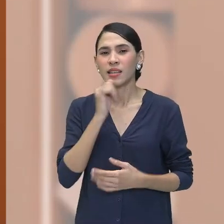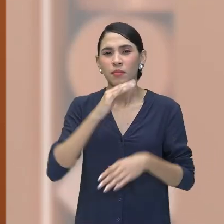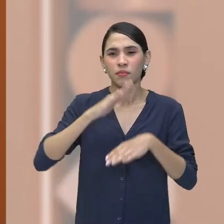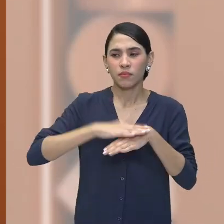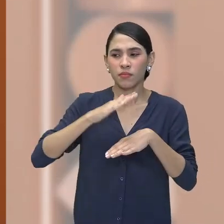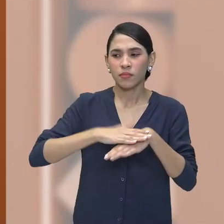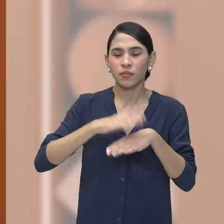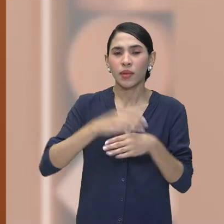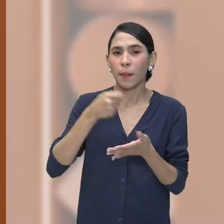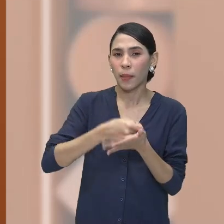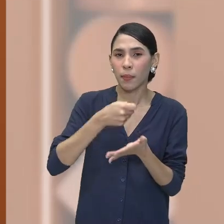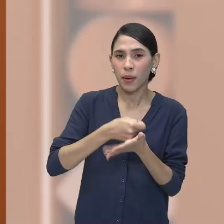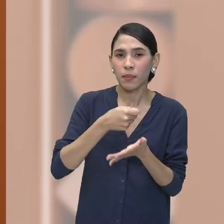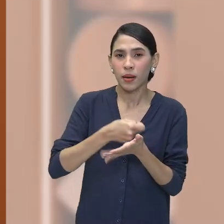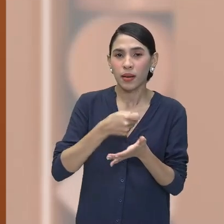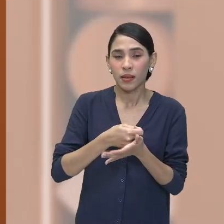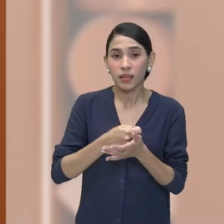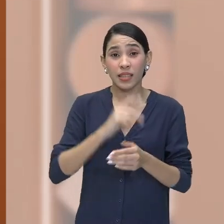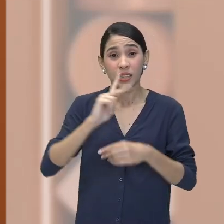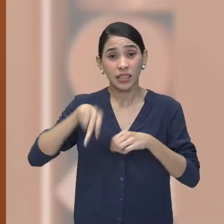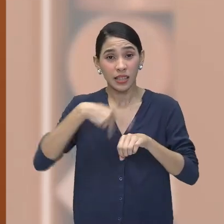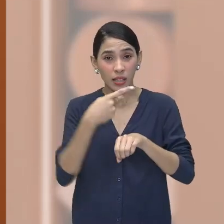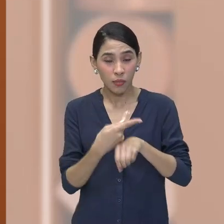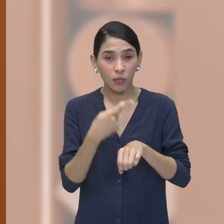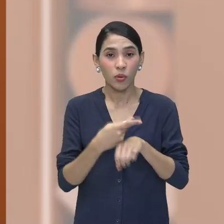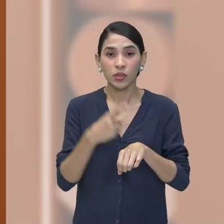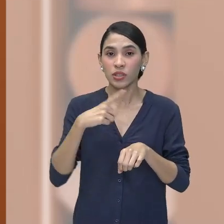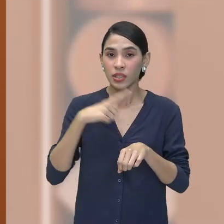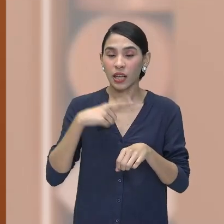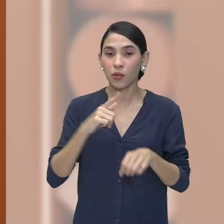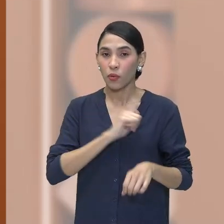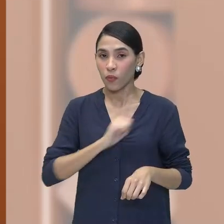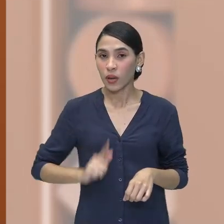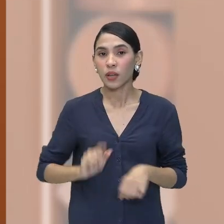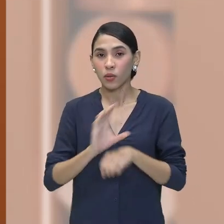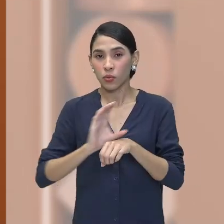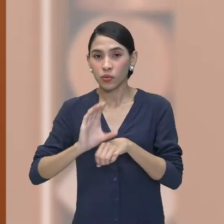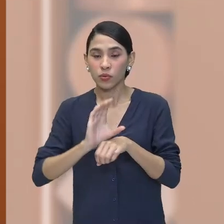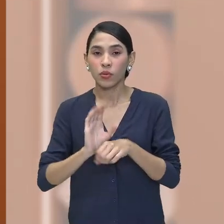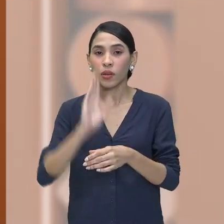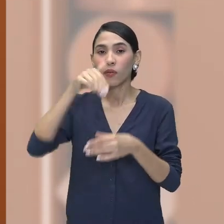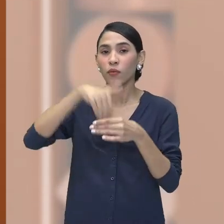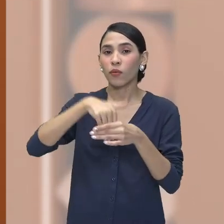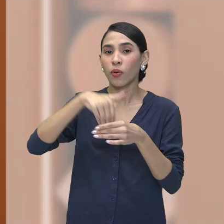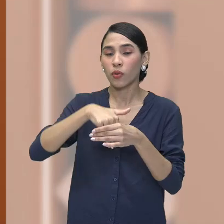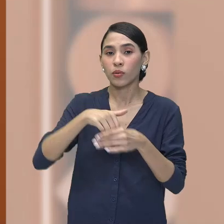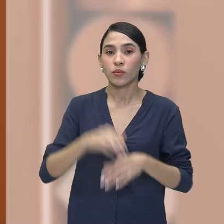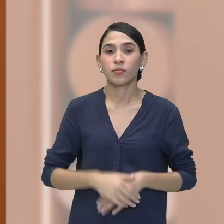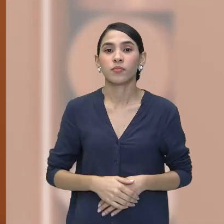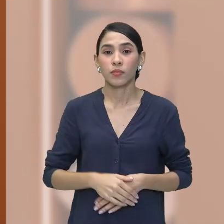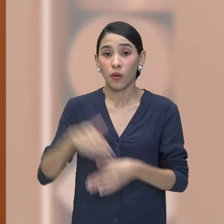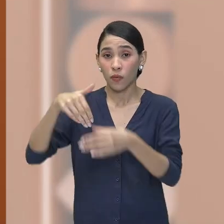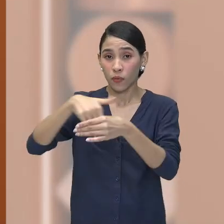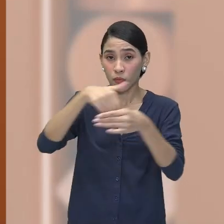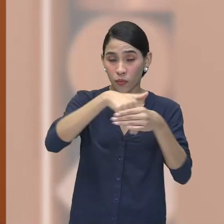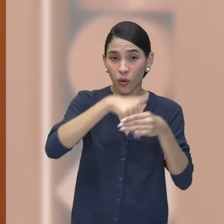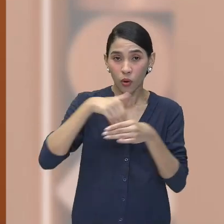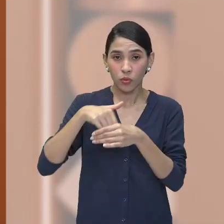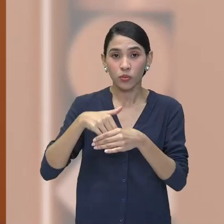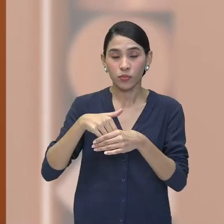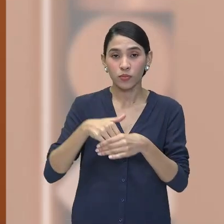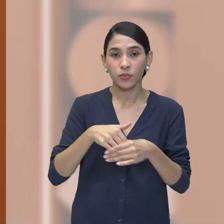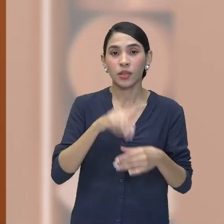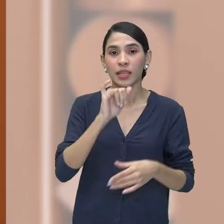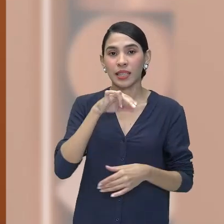que passa o governo provisório, ele vai ter um governo constitucional onde ele vai ser eleito por quem? Por voto indireto, tá bom? Apenas